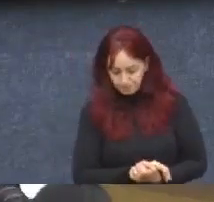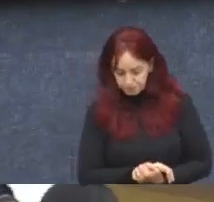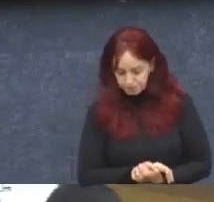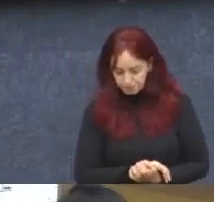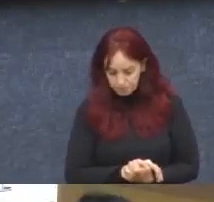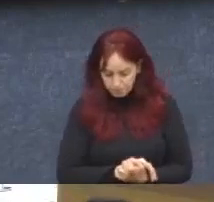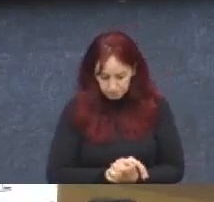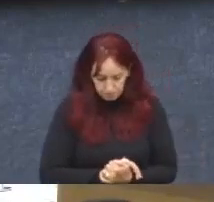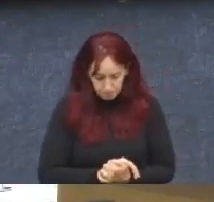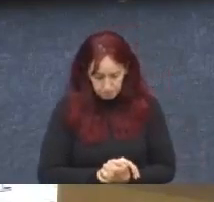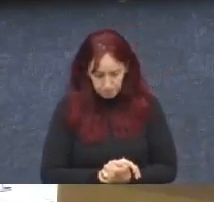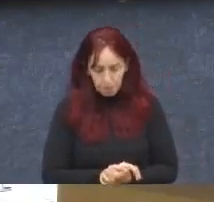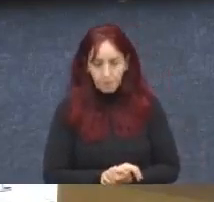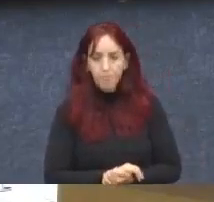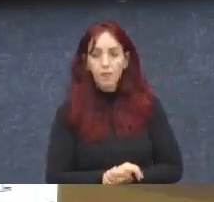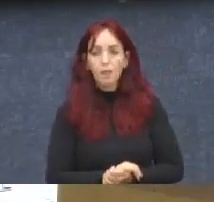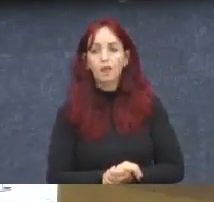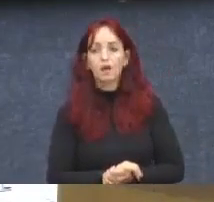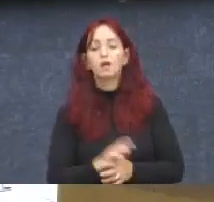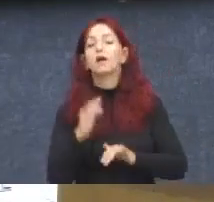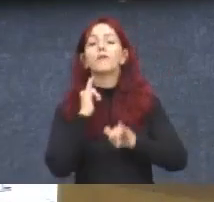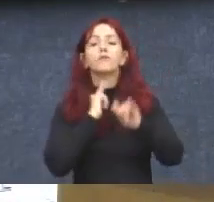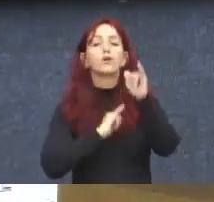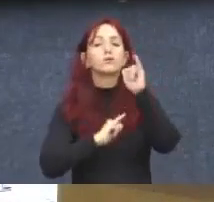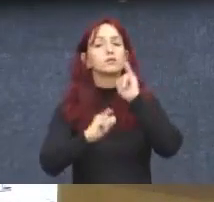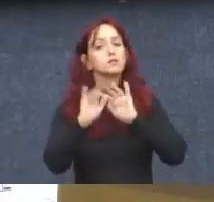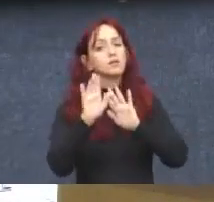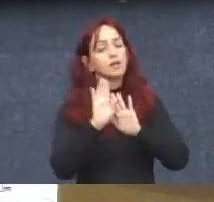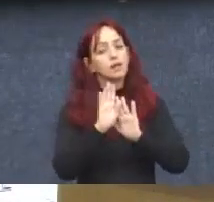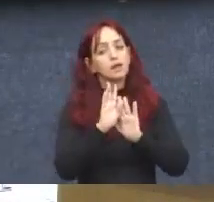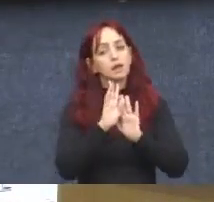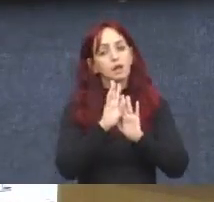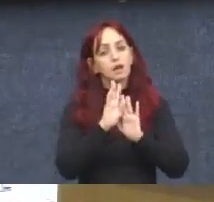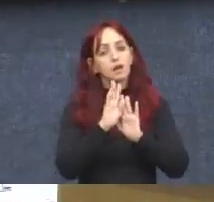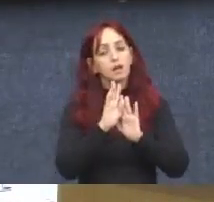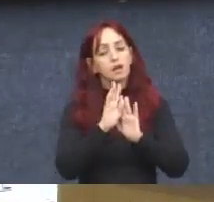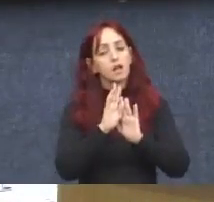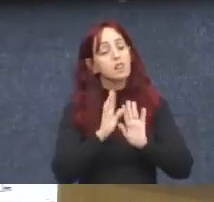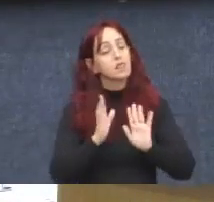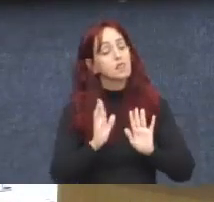hoje, sem tom de despedida, porque